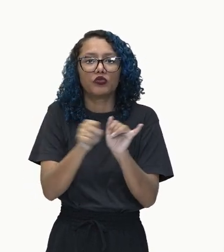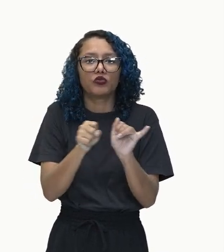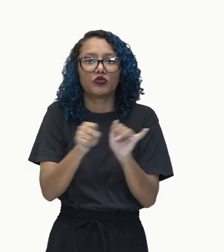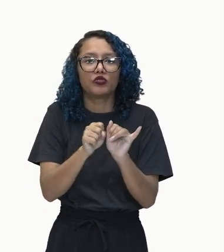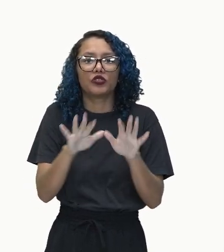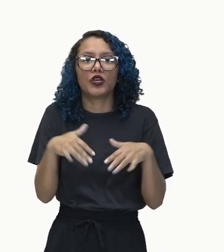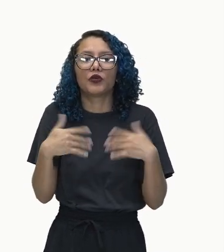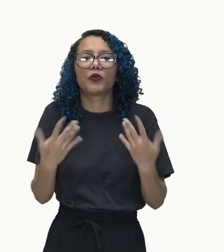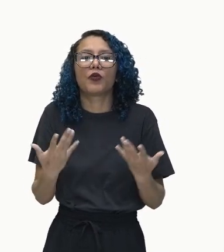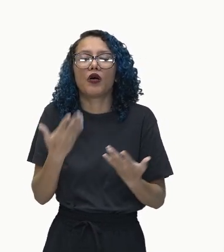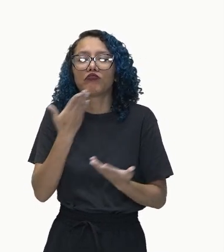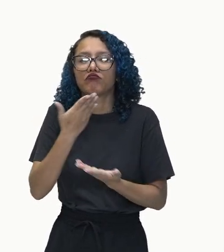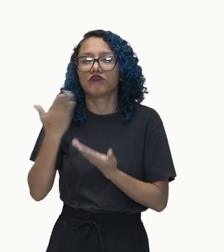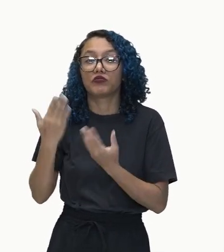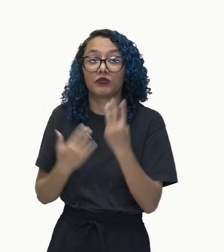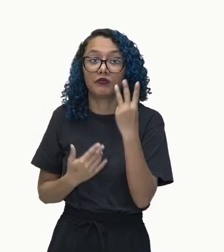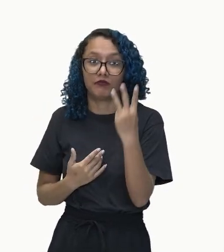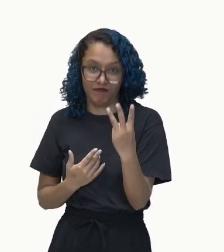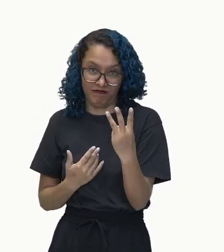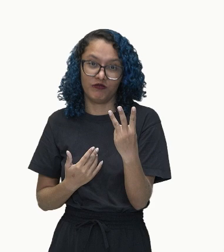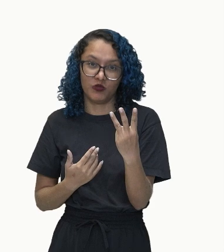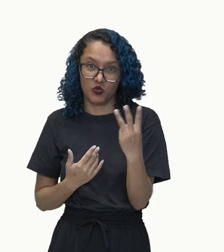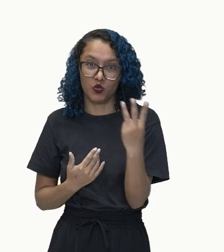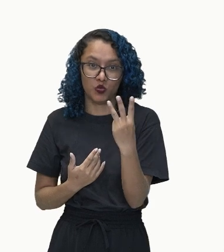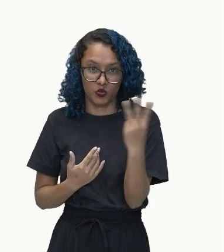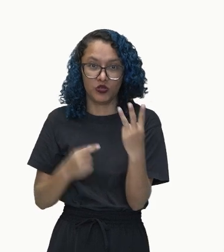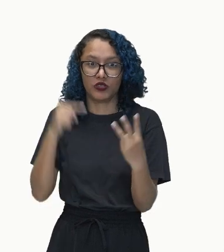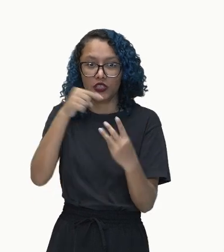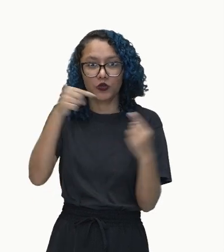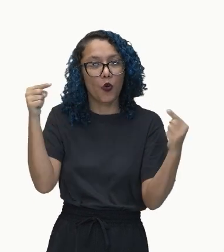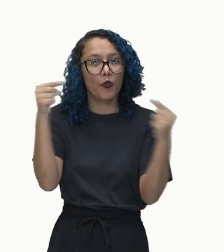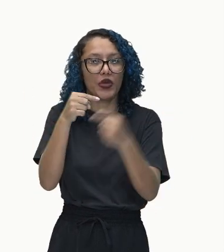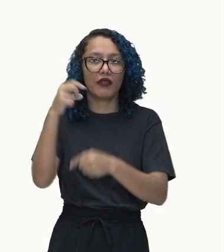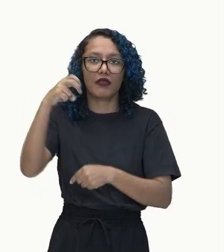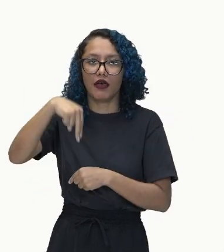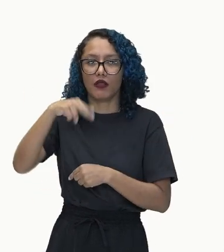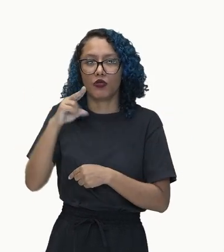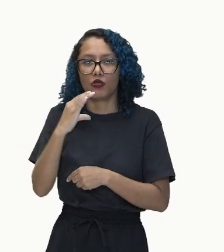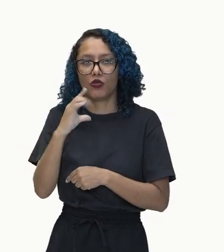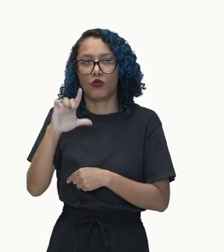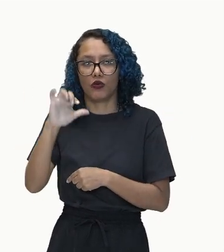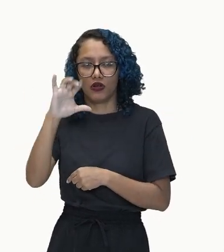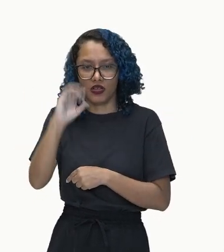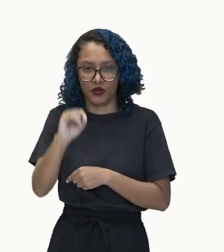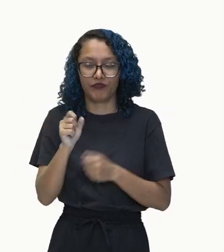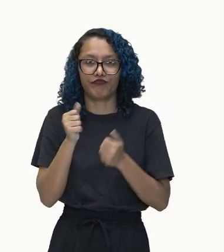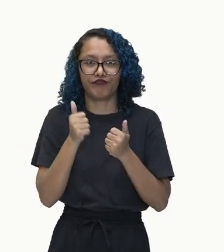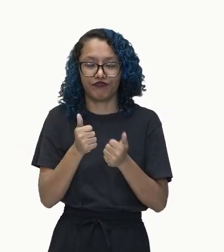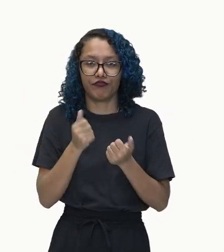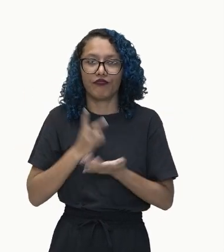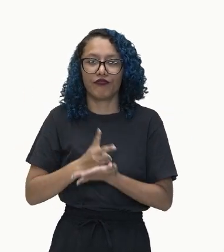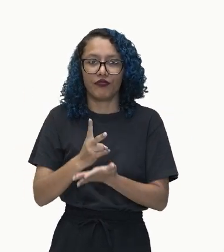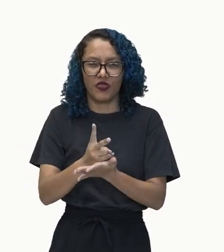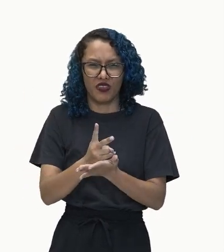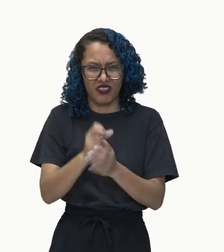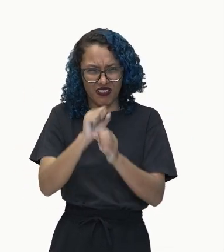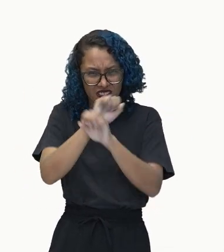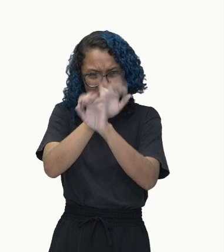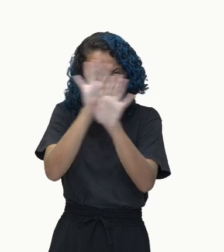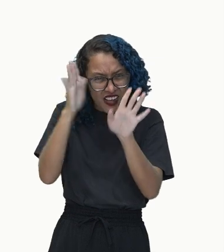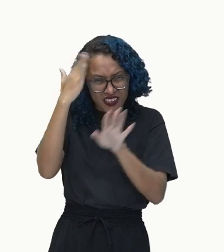3 substantivos. Gabigol, Pedro e Arrascaeta. Muito bem, vamos prosseguindo. Ficou claro aí,